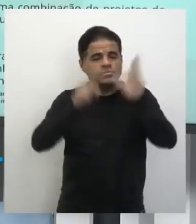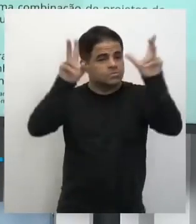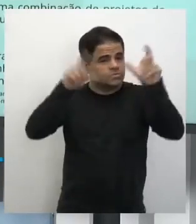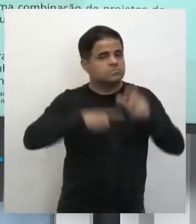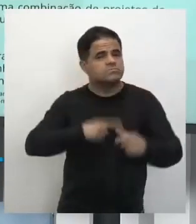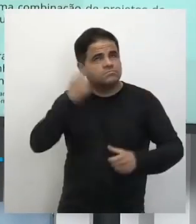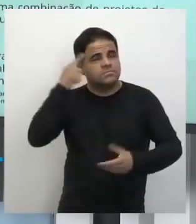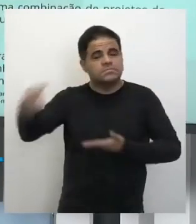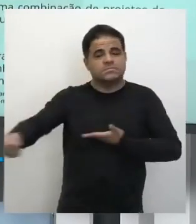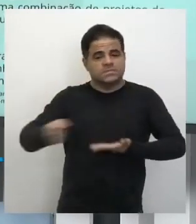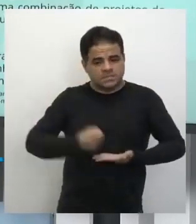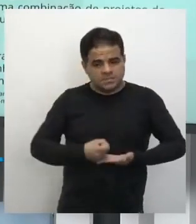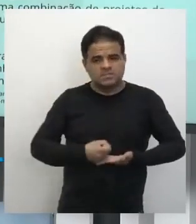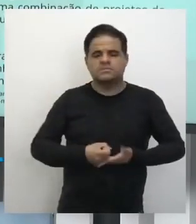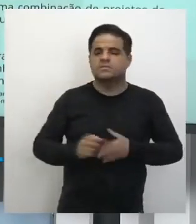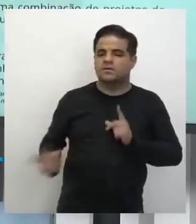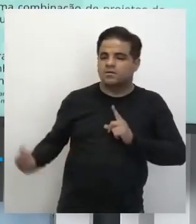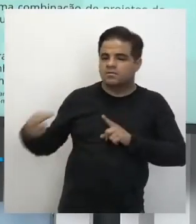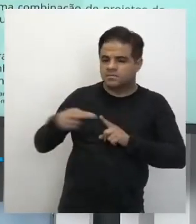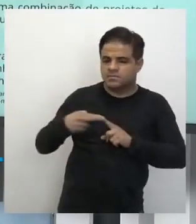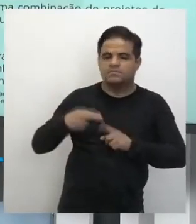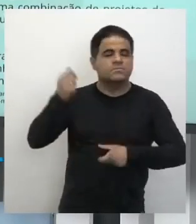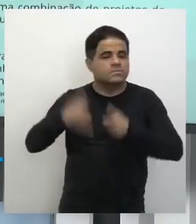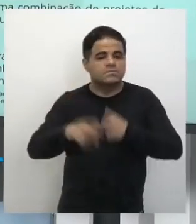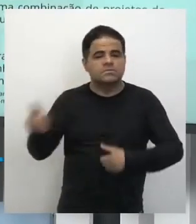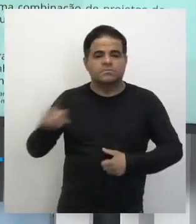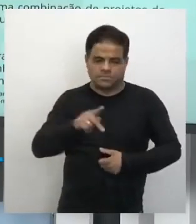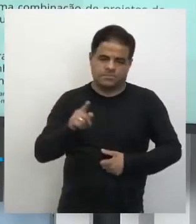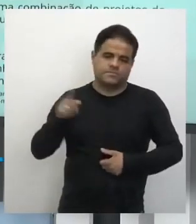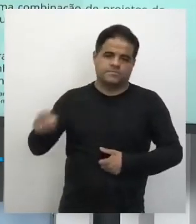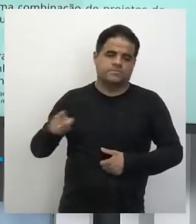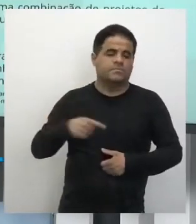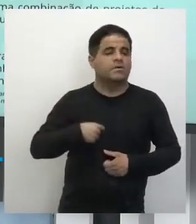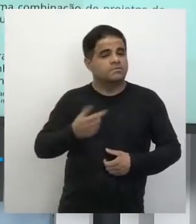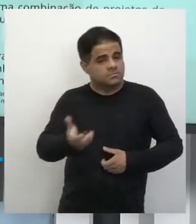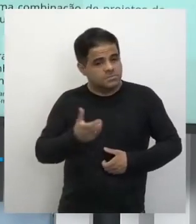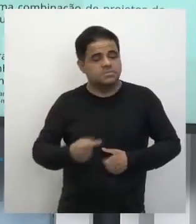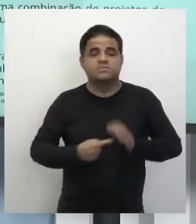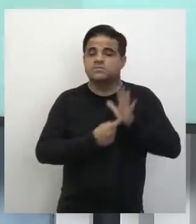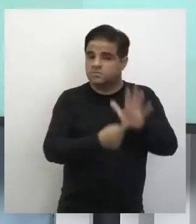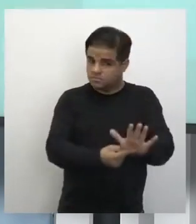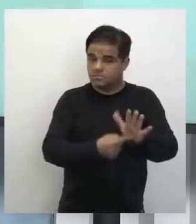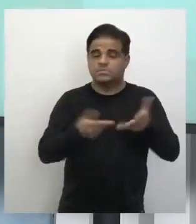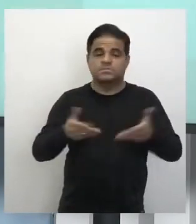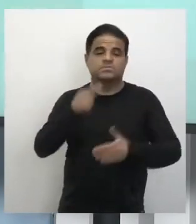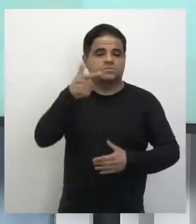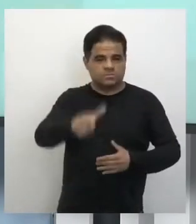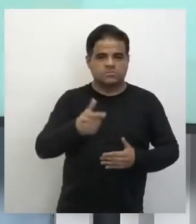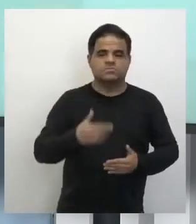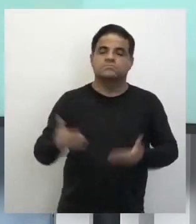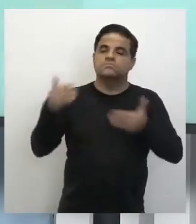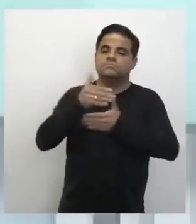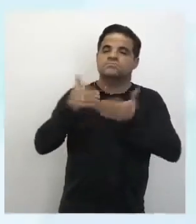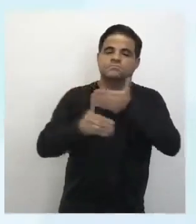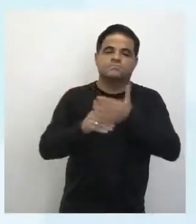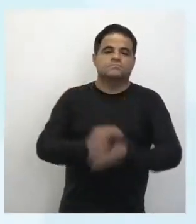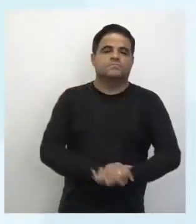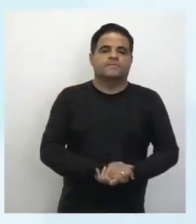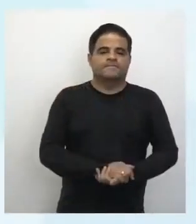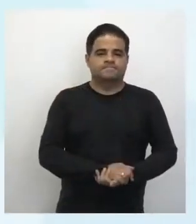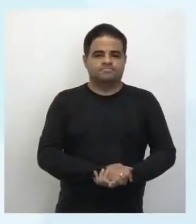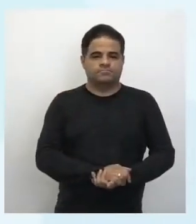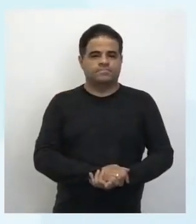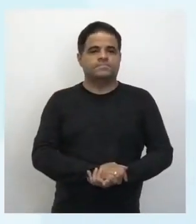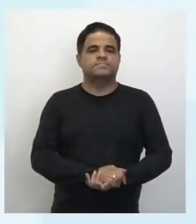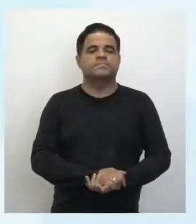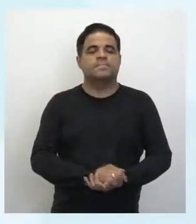momento a gente traz a citação, faz referência à fala do professor. Então, é isso que a gente vai abordar na próxima tela. Olha lá, chat da